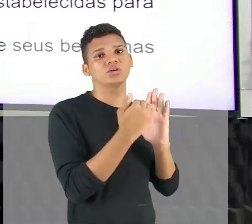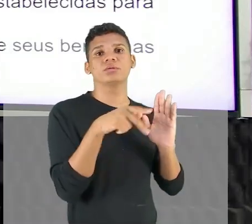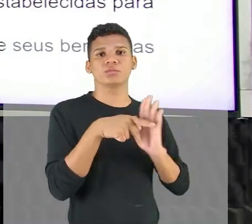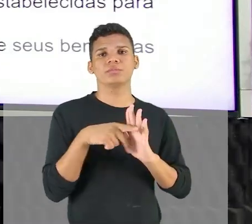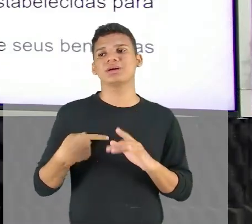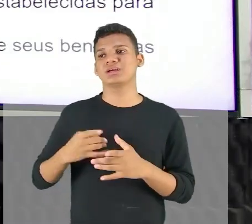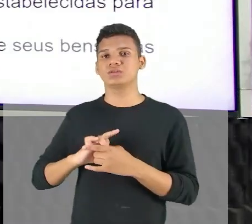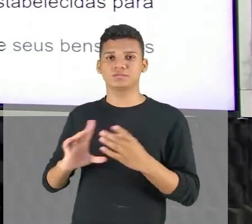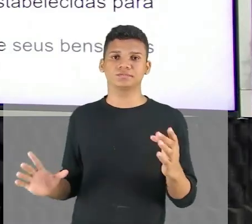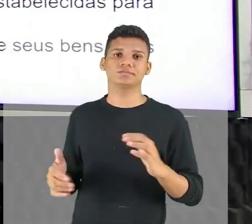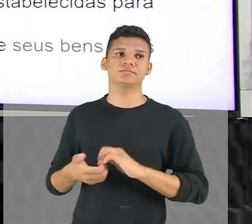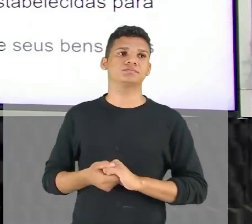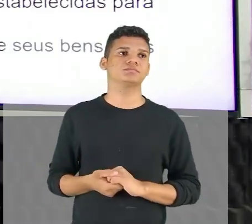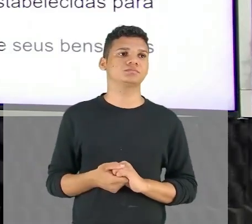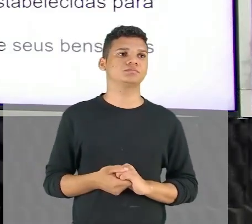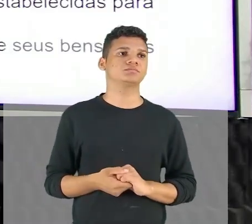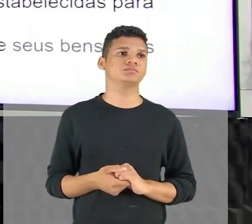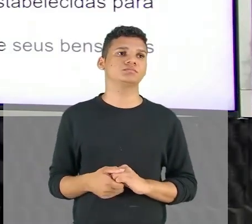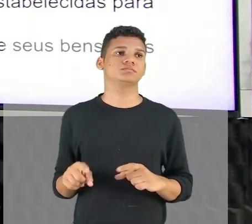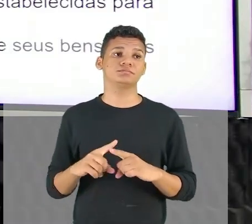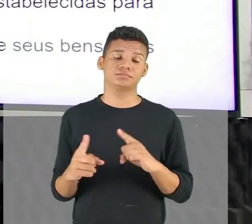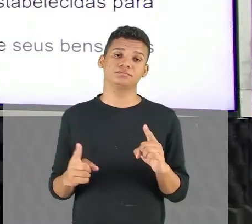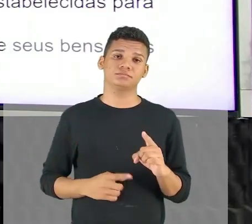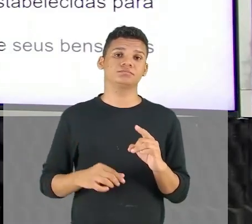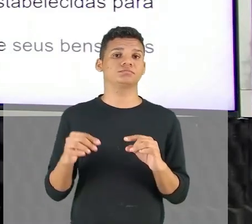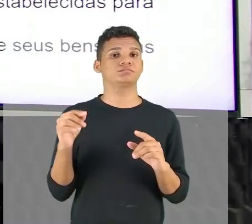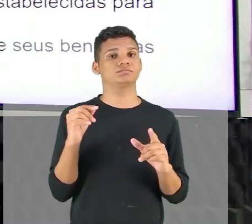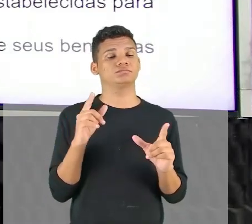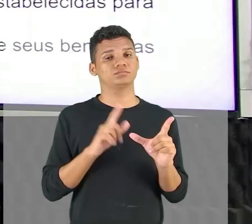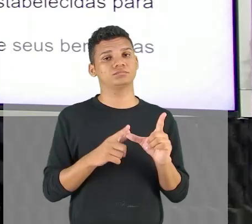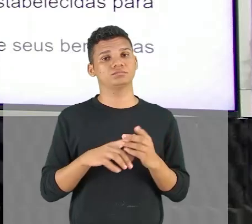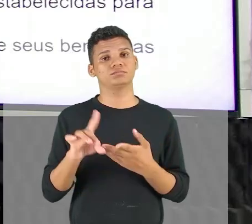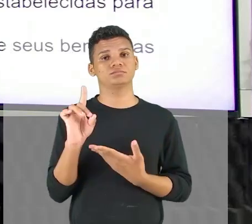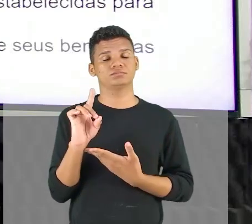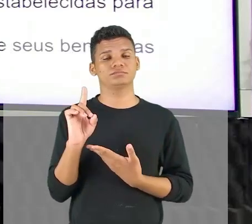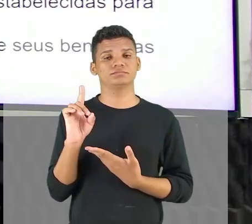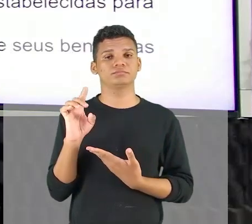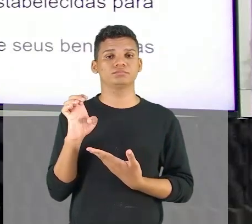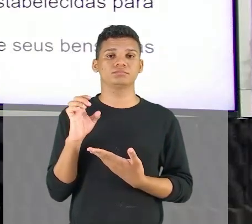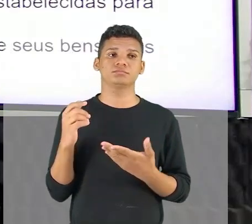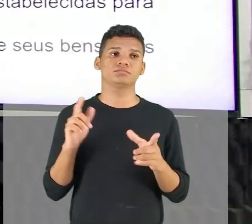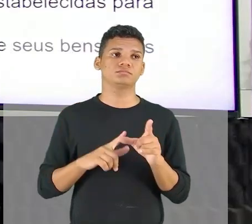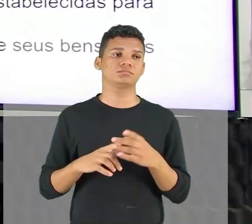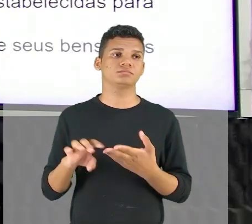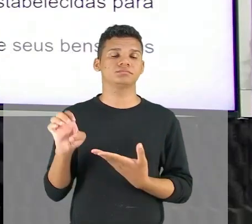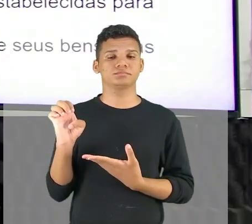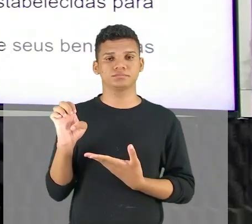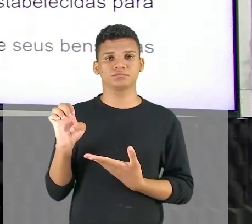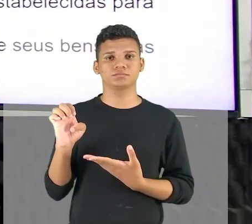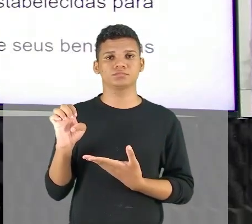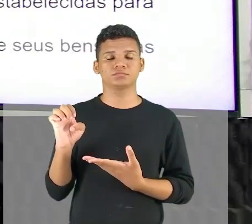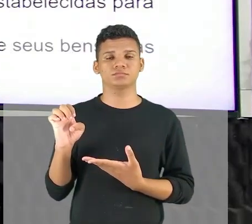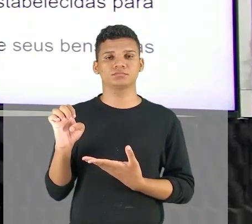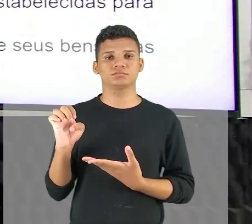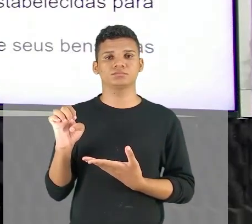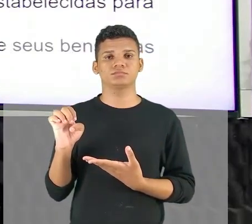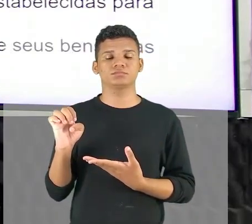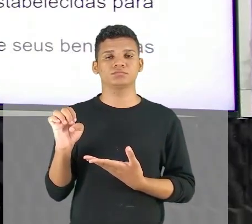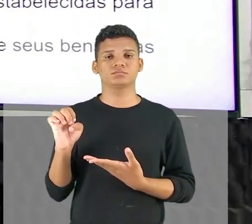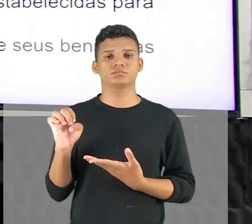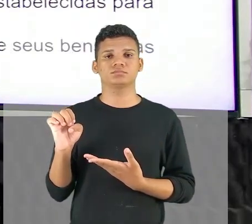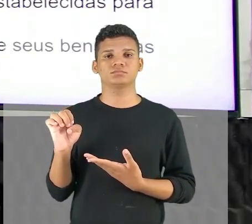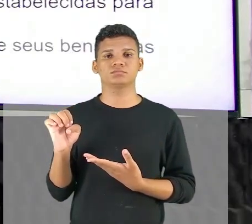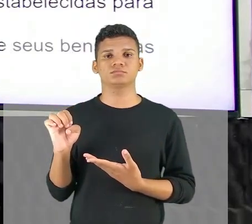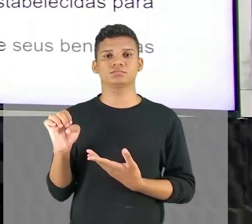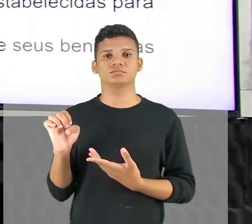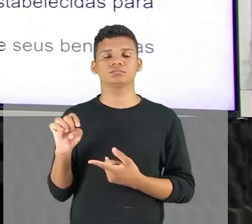liberdade. Então, aqui a mais adequada é a letra D. Renunciar à posse jurídica de seus bens, mas não à sua independência. Ele não está